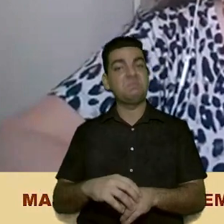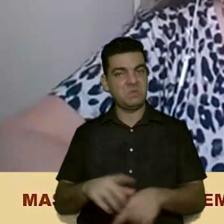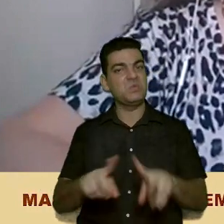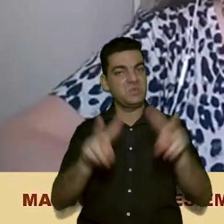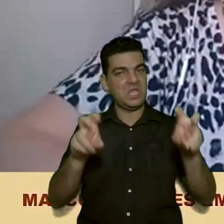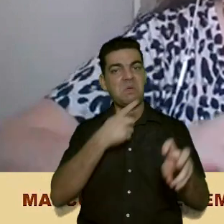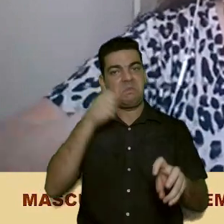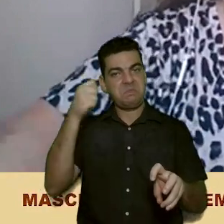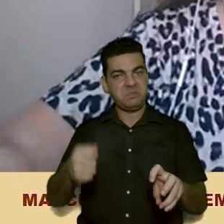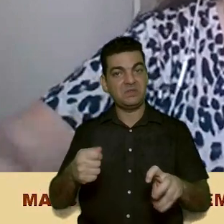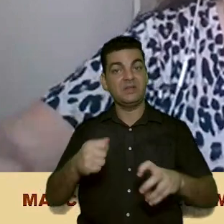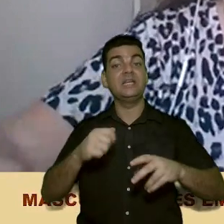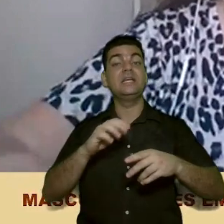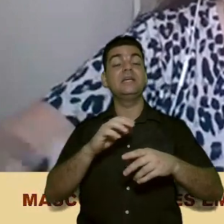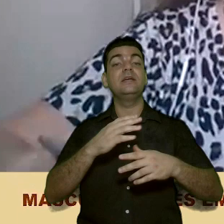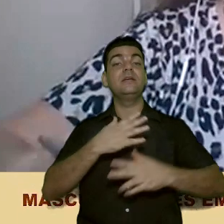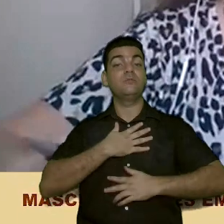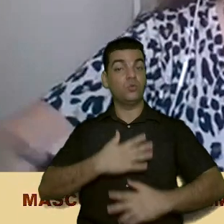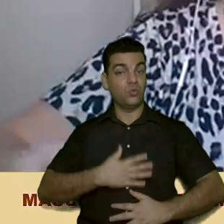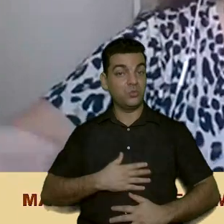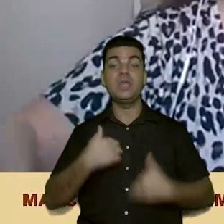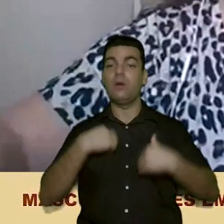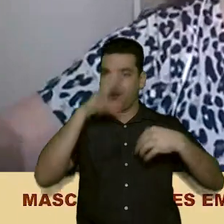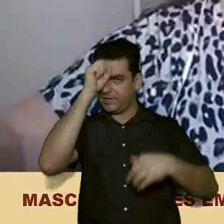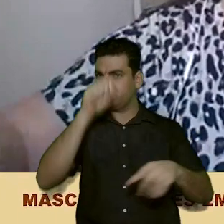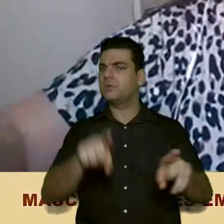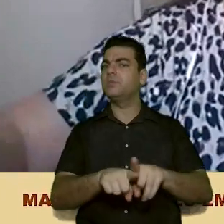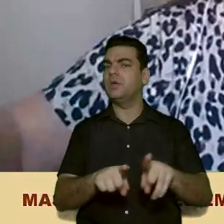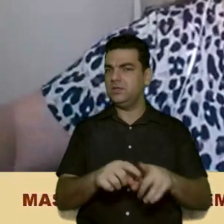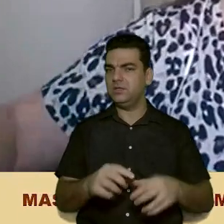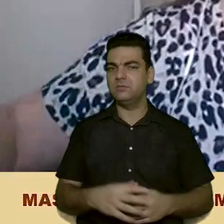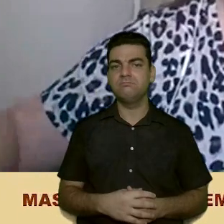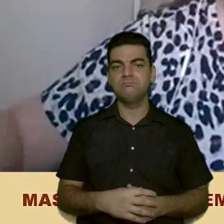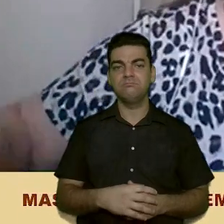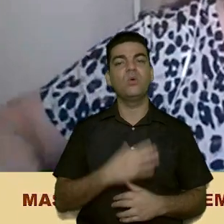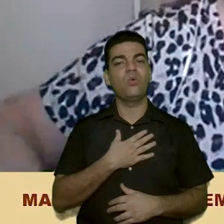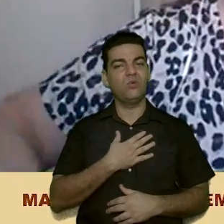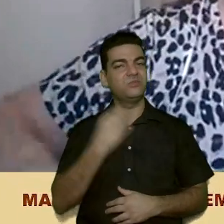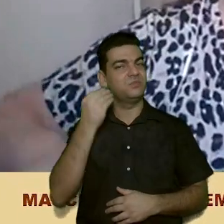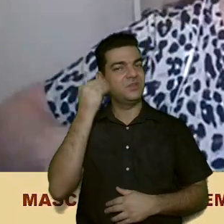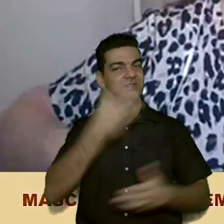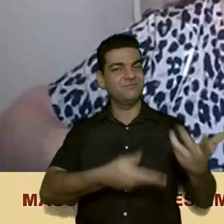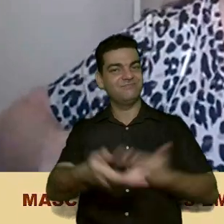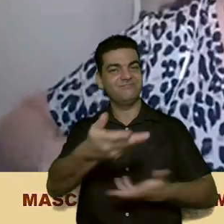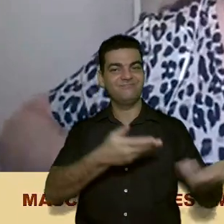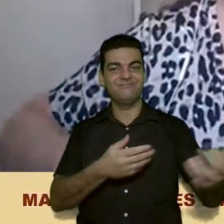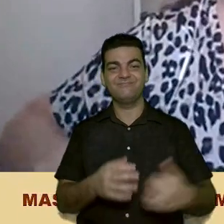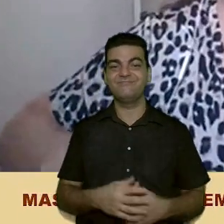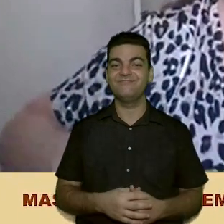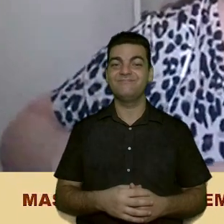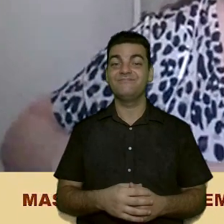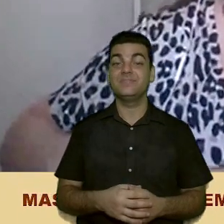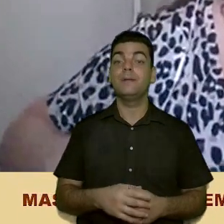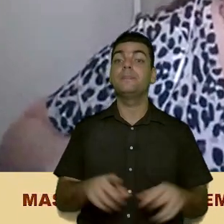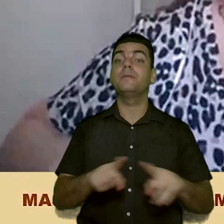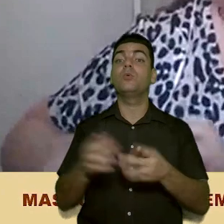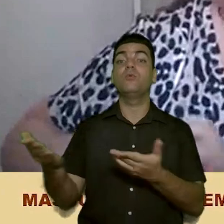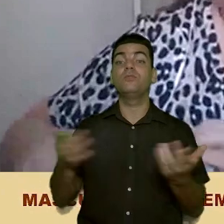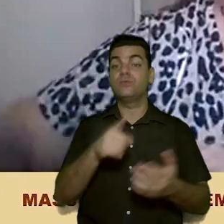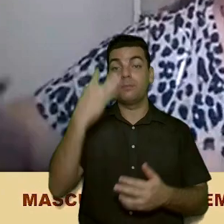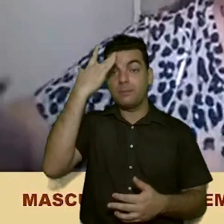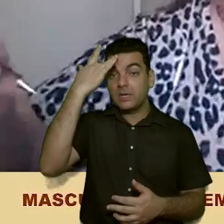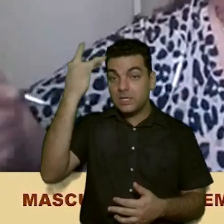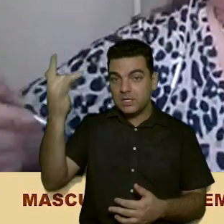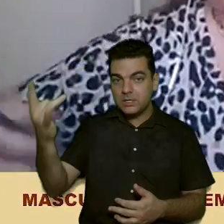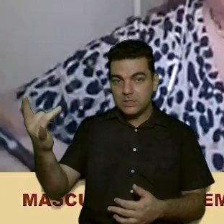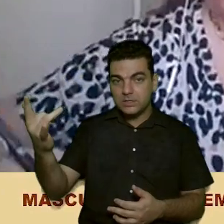professor do curso da PUC de Masculinidades Contemporâneas e Estado e o Corpo, com quem eu aprendo muito sempre em